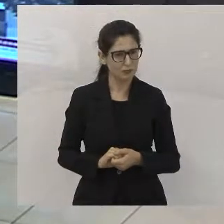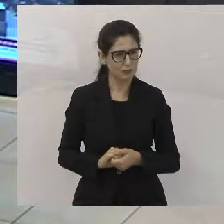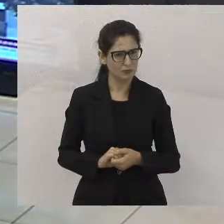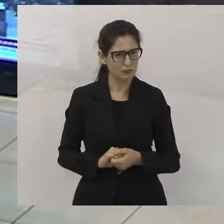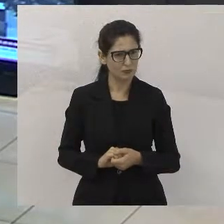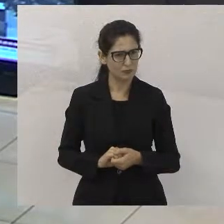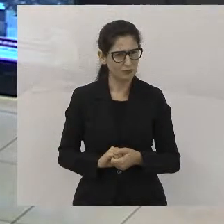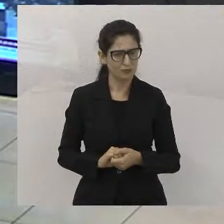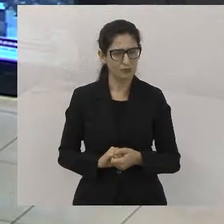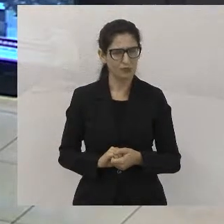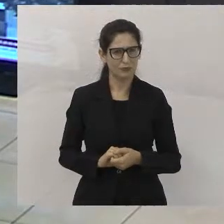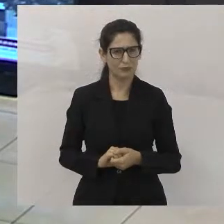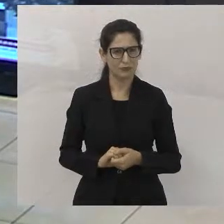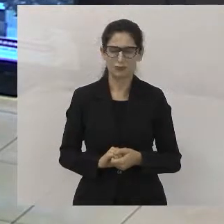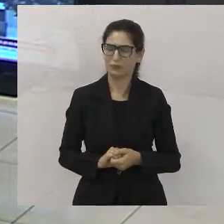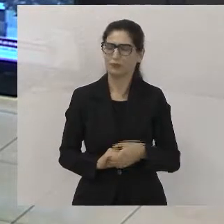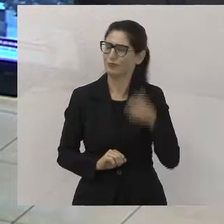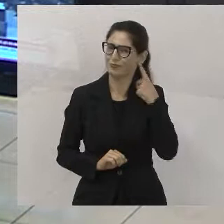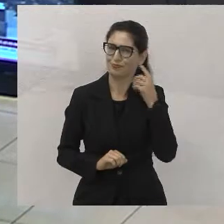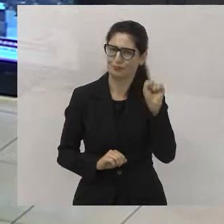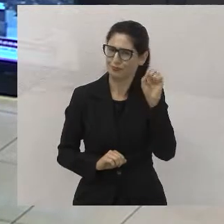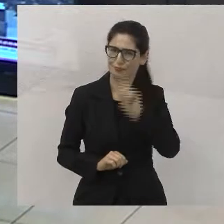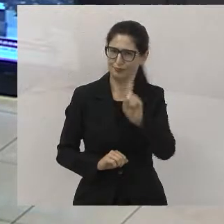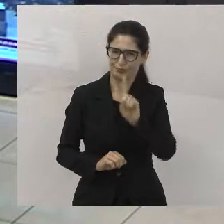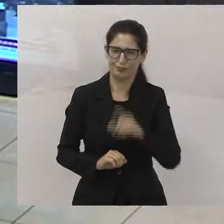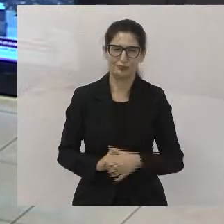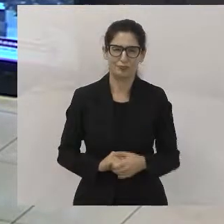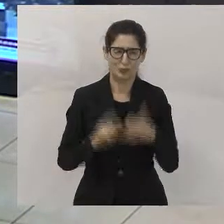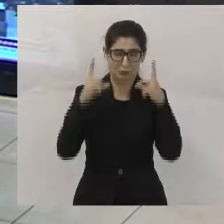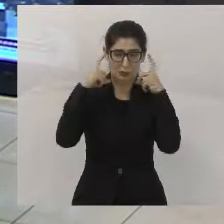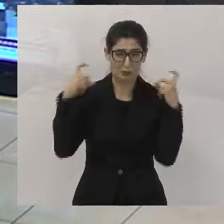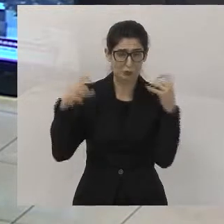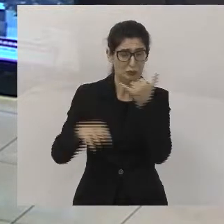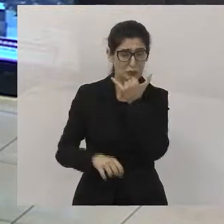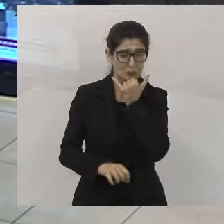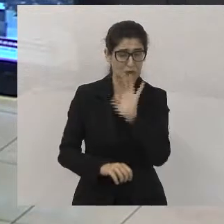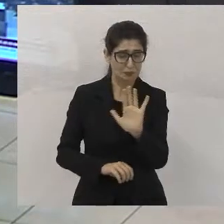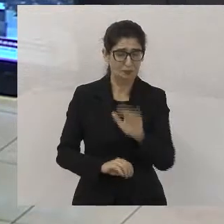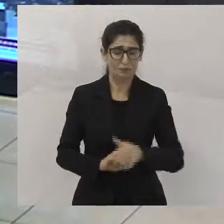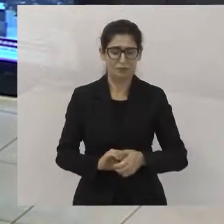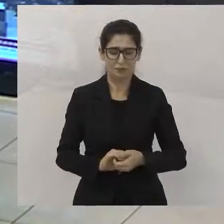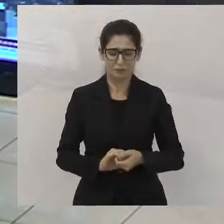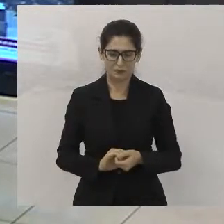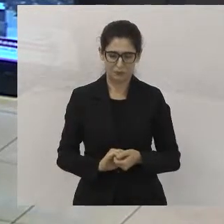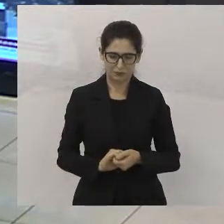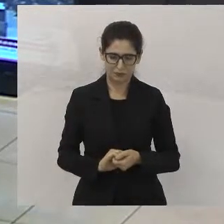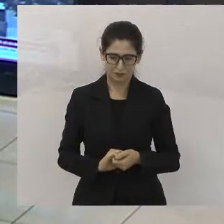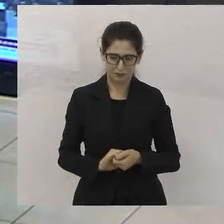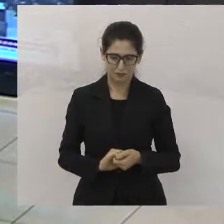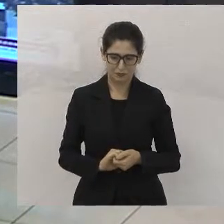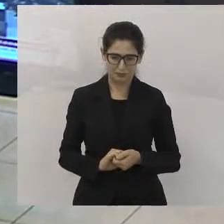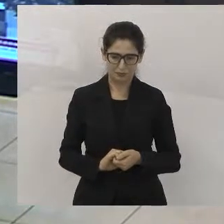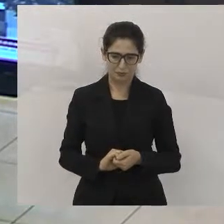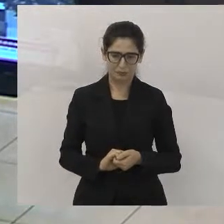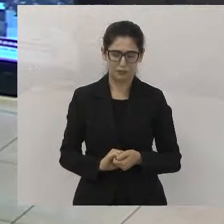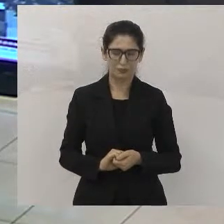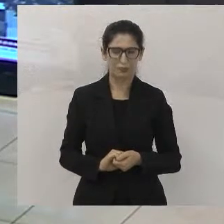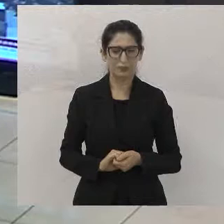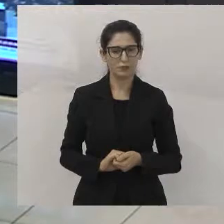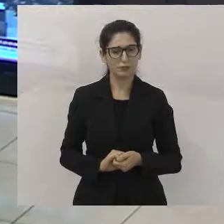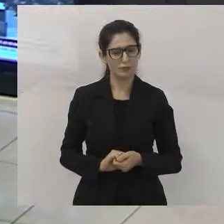né quem fez a promessa aqui num não está sendo cumprido também num eu não faço esse tipo de promessa tá